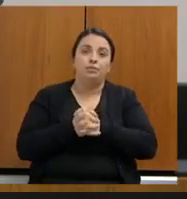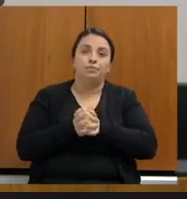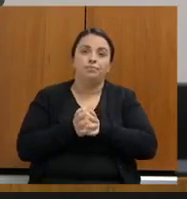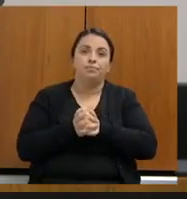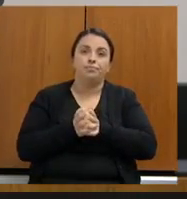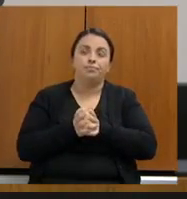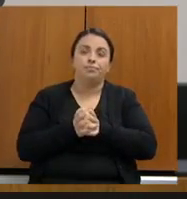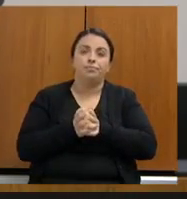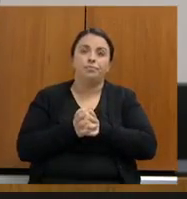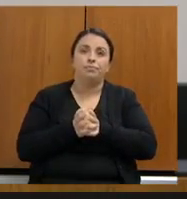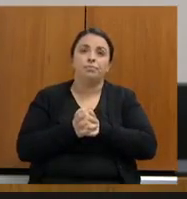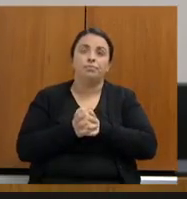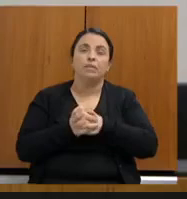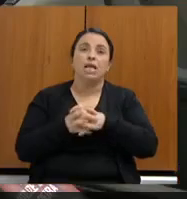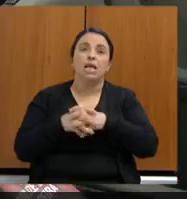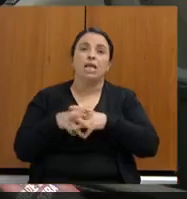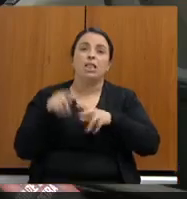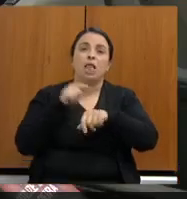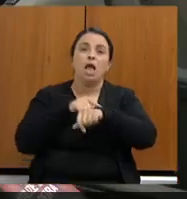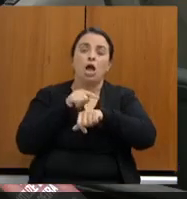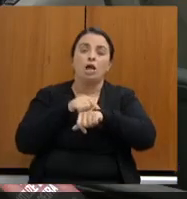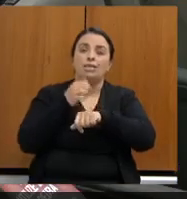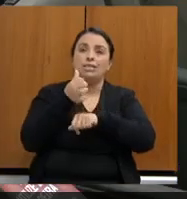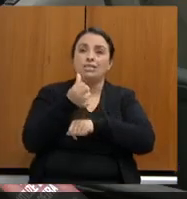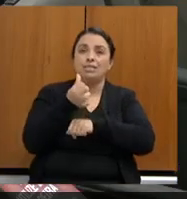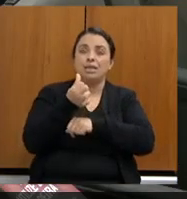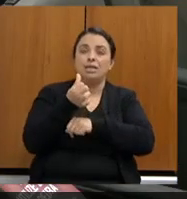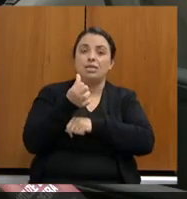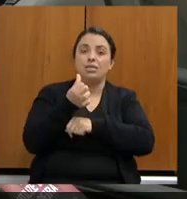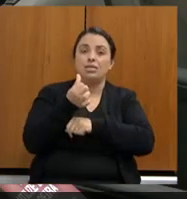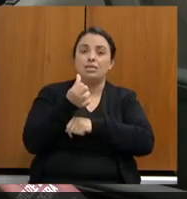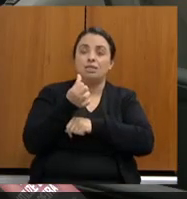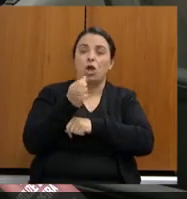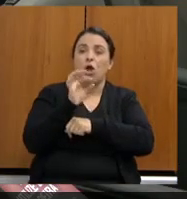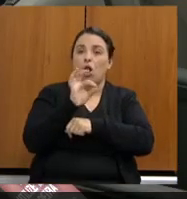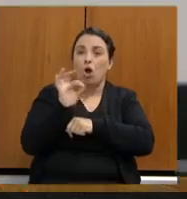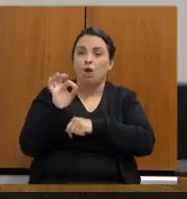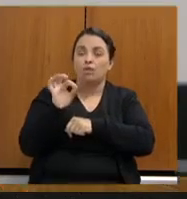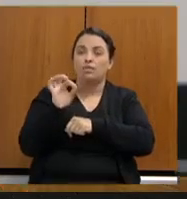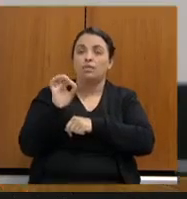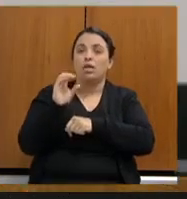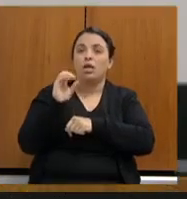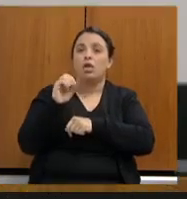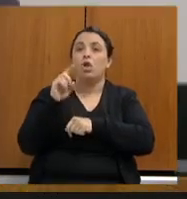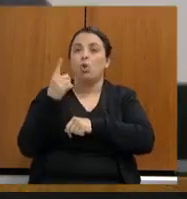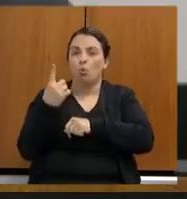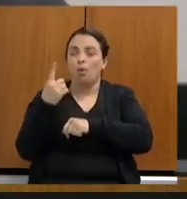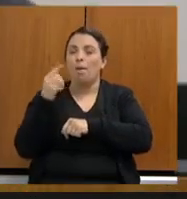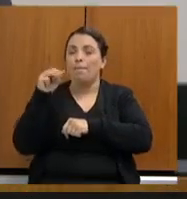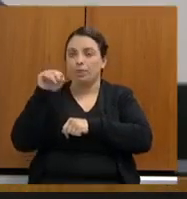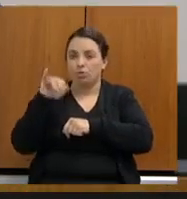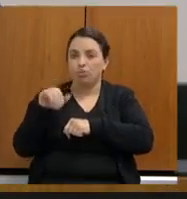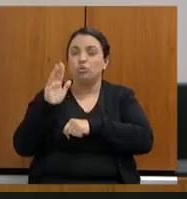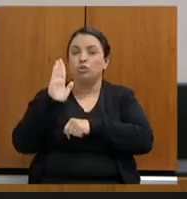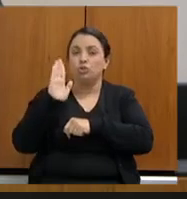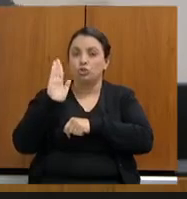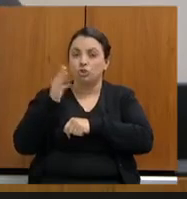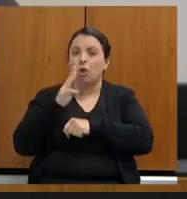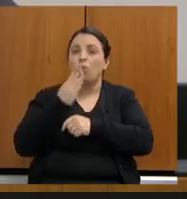o 18:01 já tinha sido protocolado o requerimento que se referia inclusive